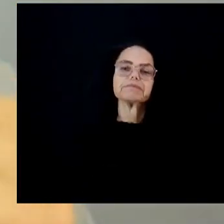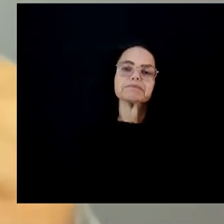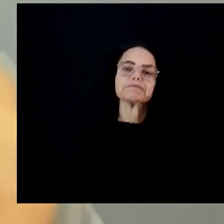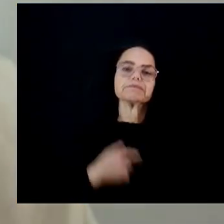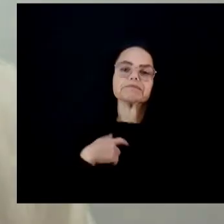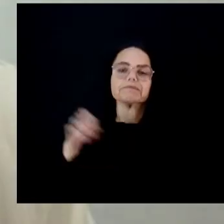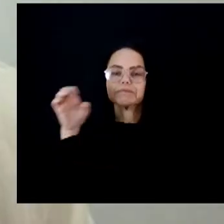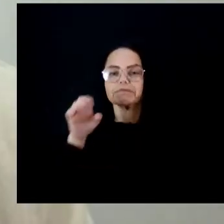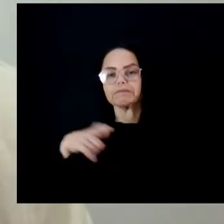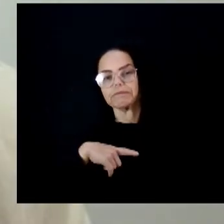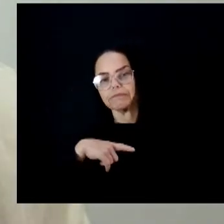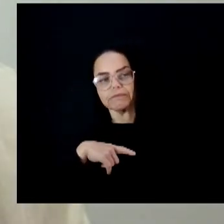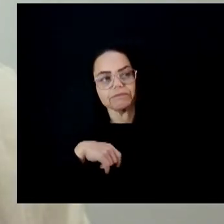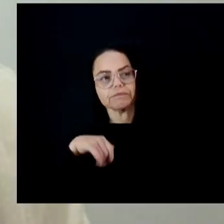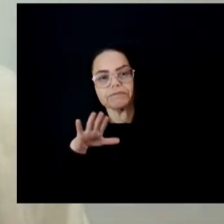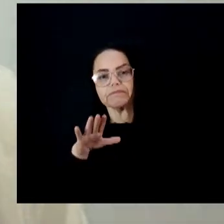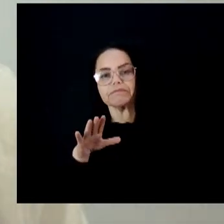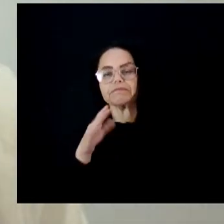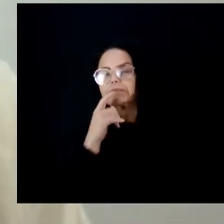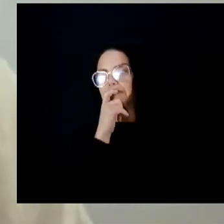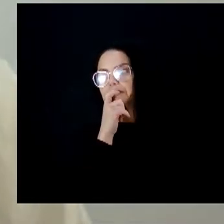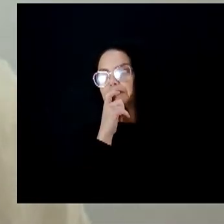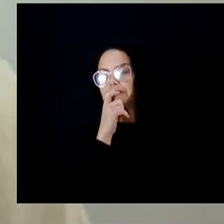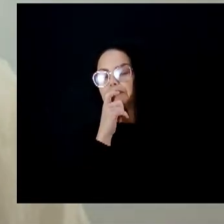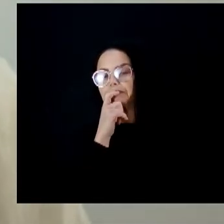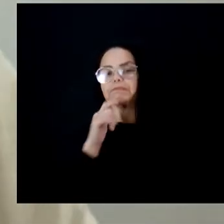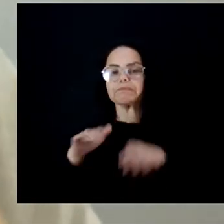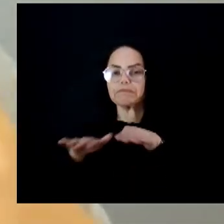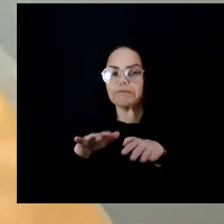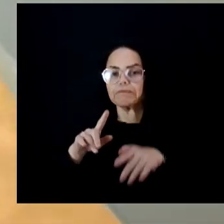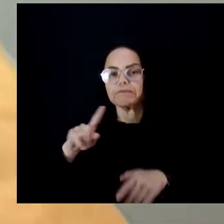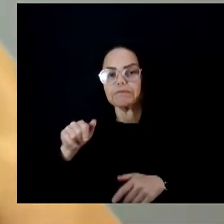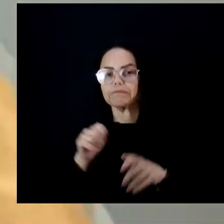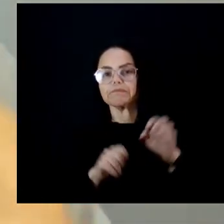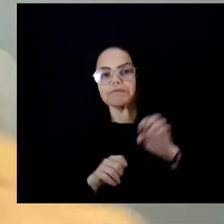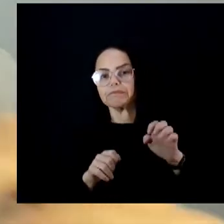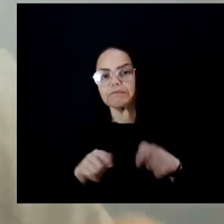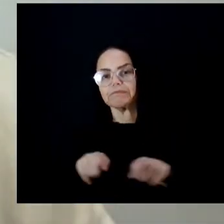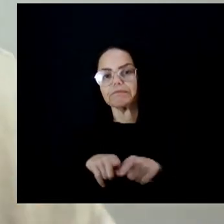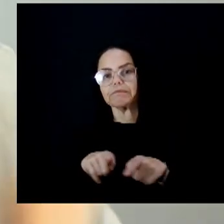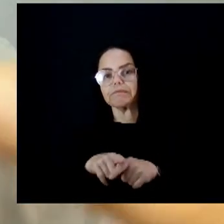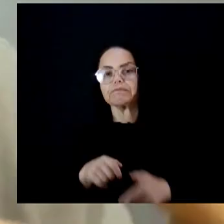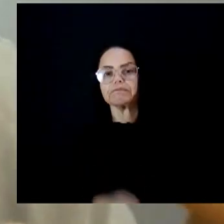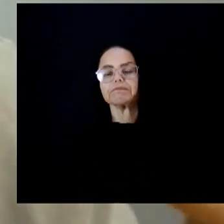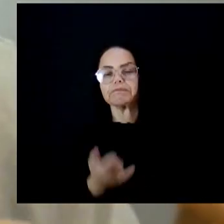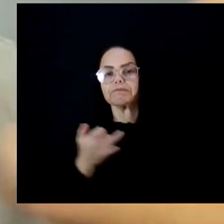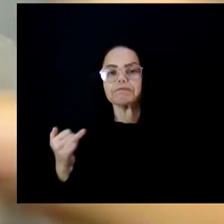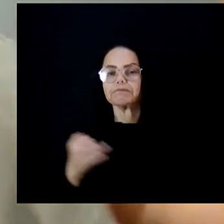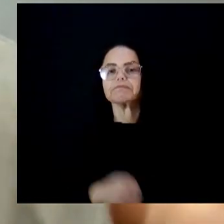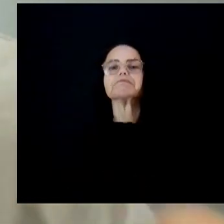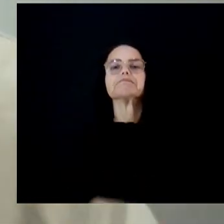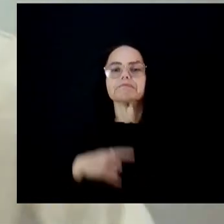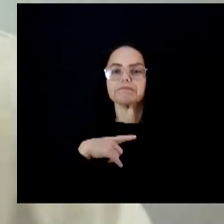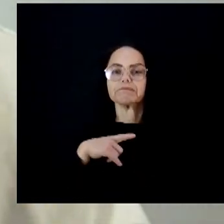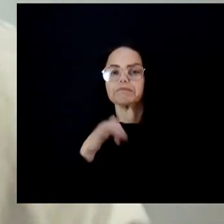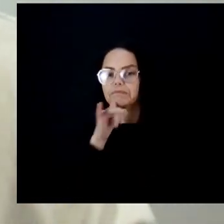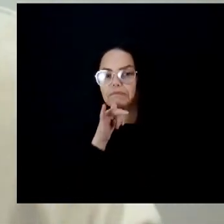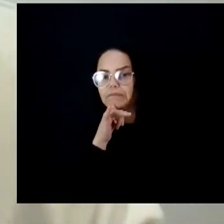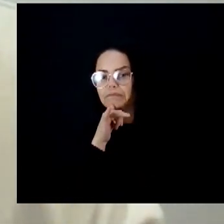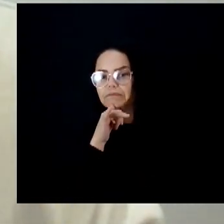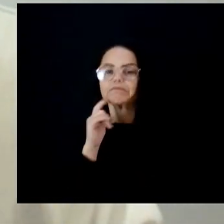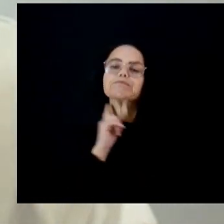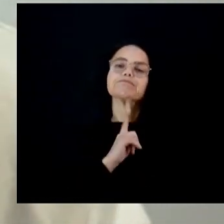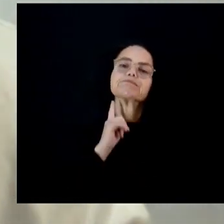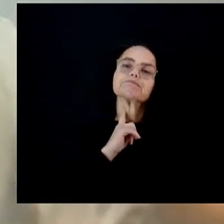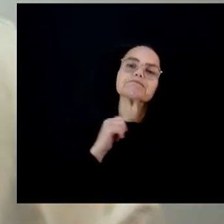mais mais terremotos do que outros, isso depende também da quantidade de estações que a gente tem lá. Por exemplo, Minas Gerais é o estado com maior